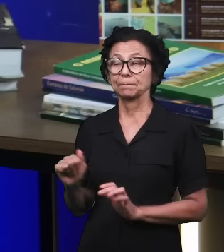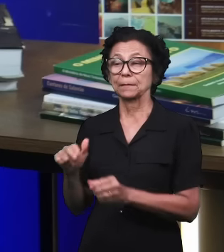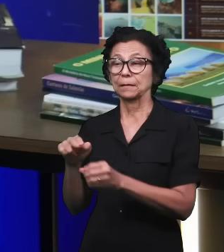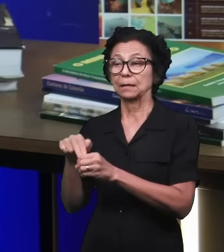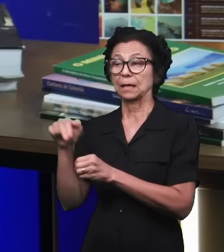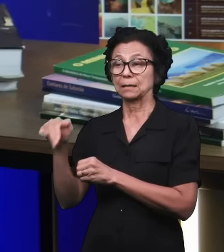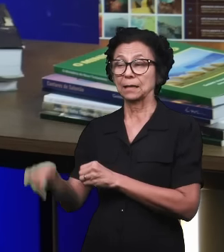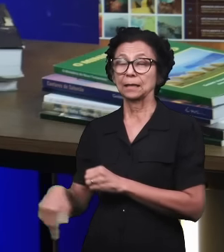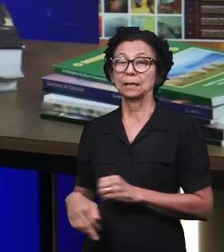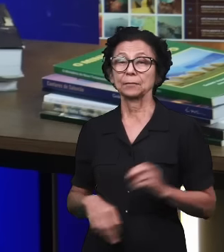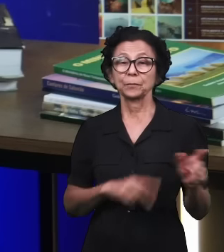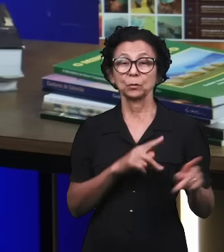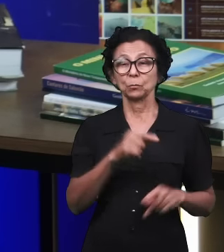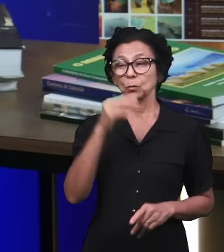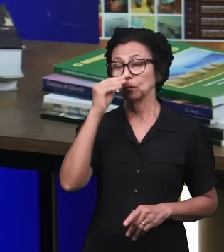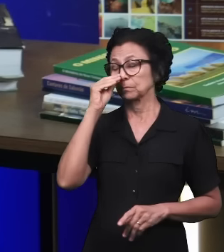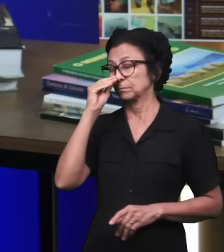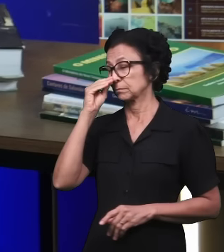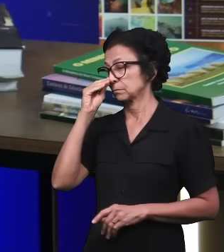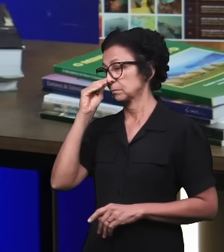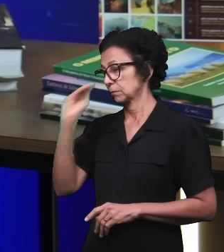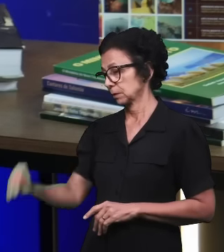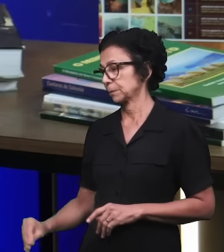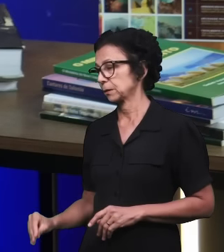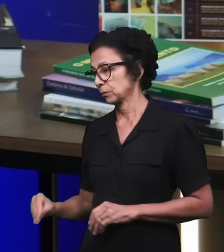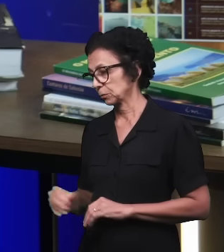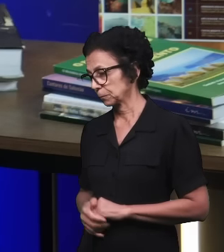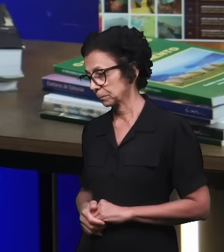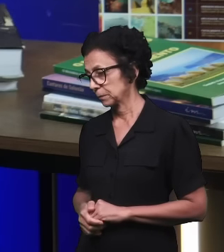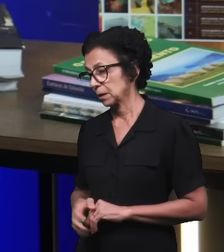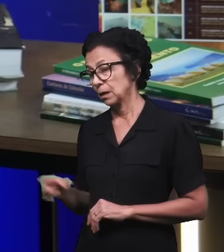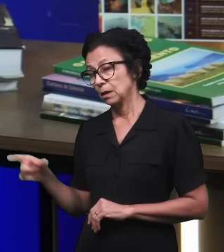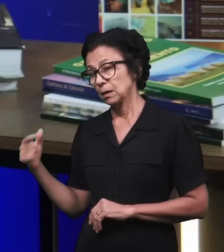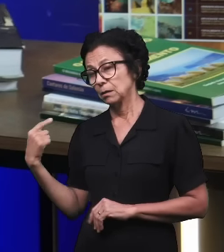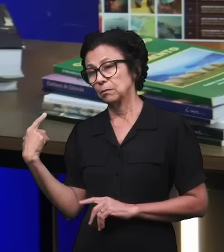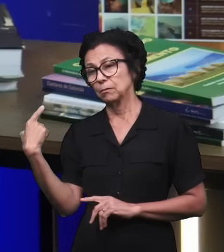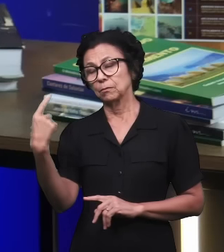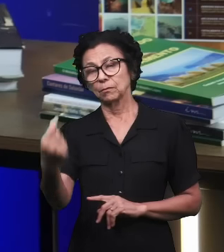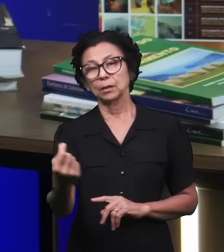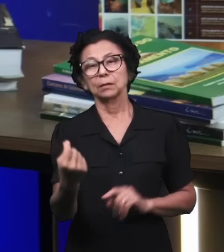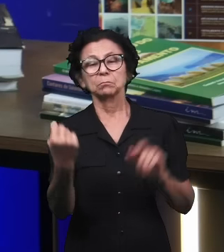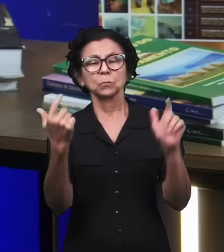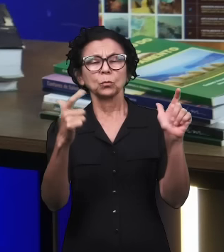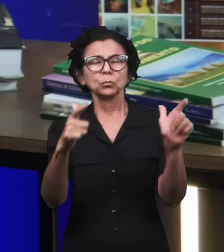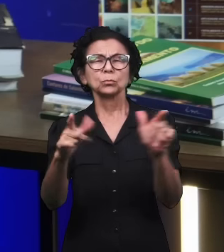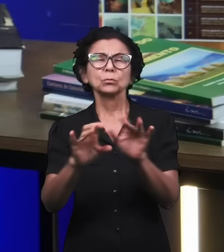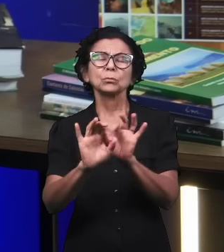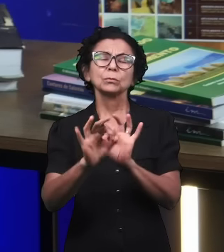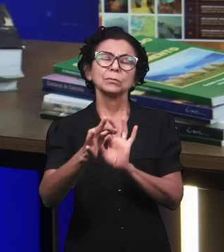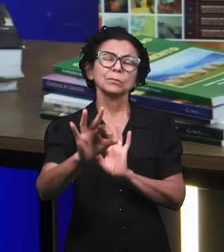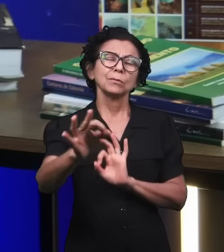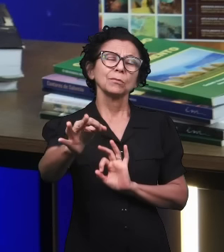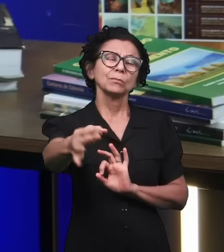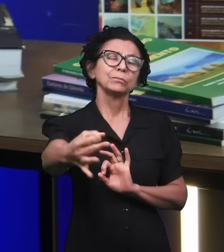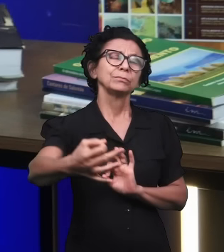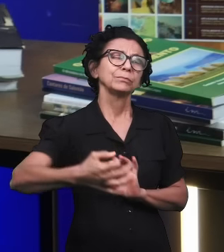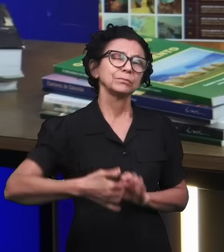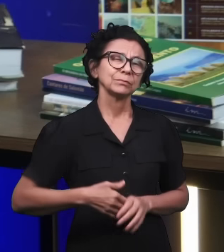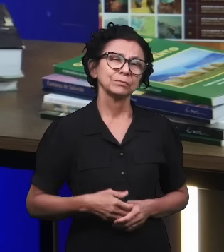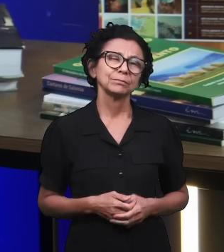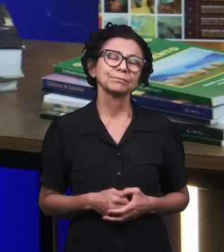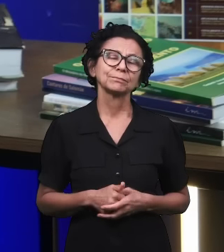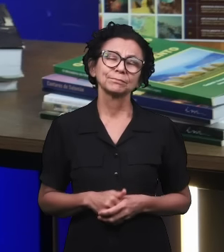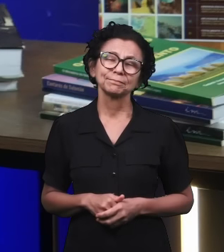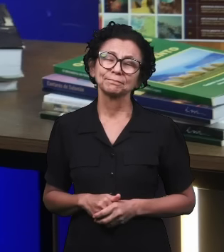destes locais, mostrando o alcance do Senhor, a misericórdia do Senhor, E às vezes nós nos sentimos